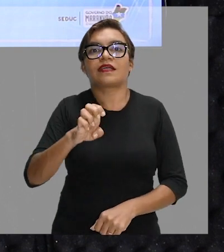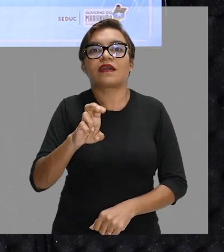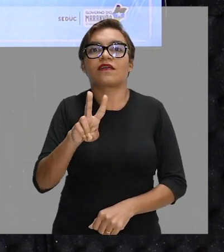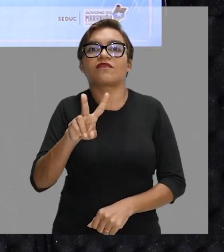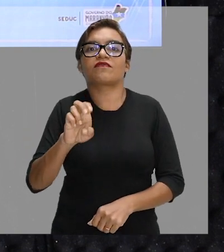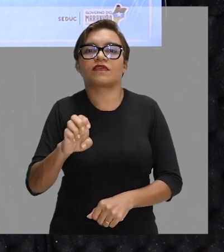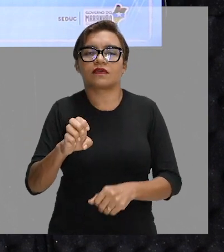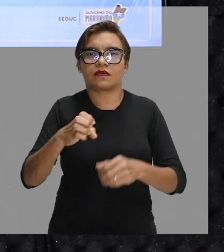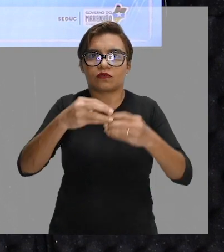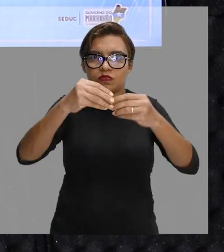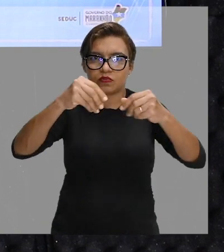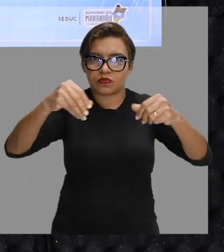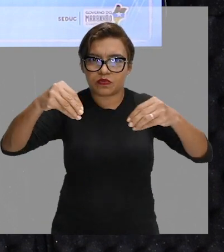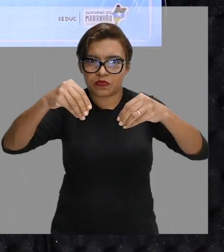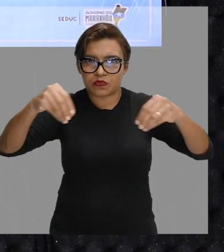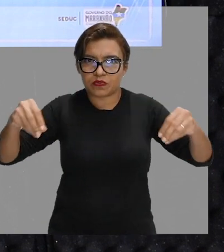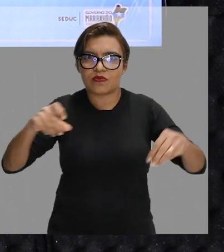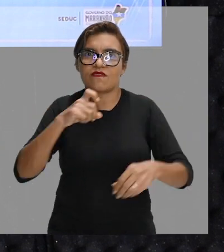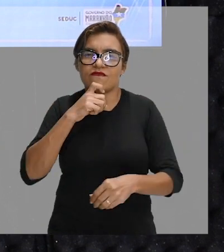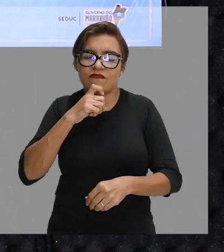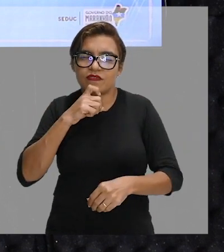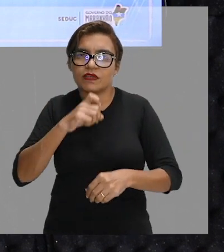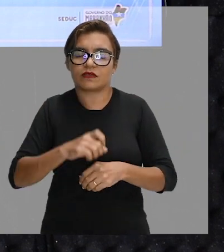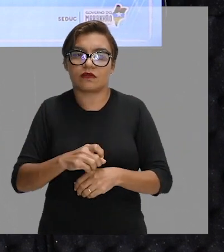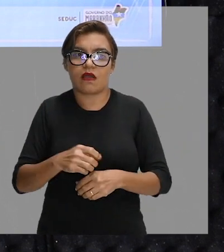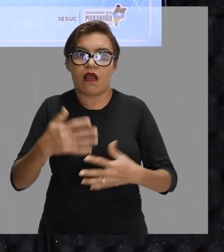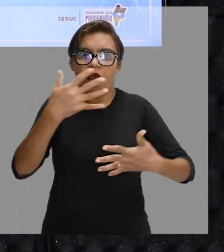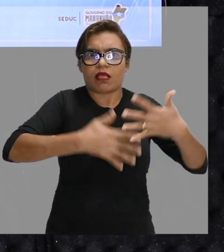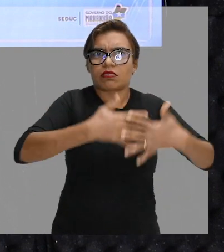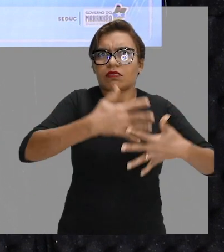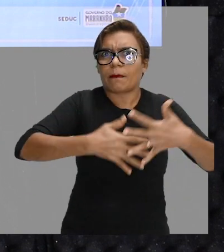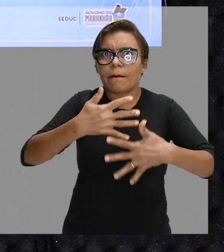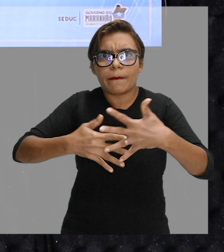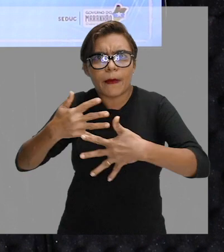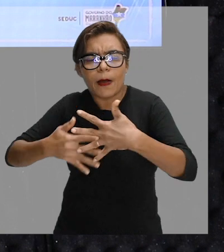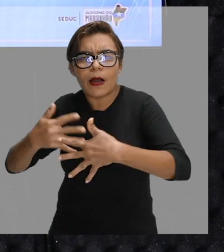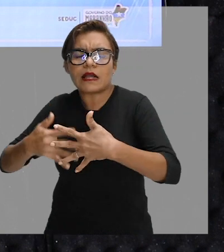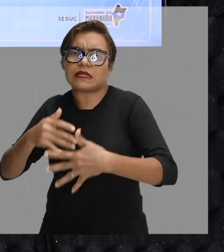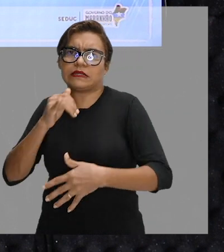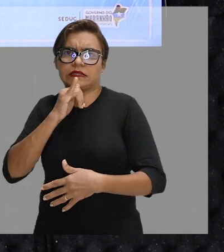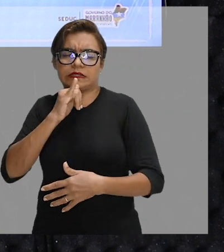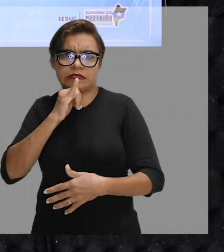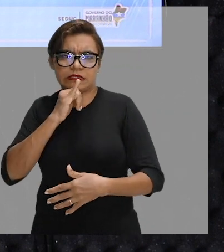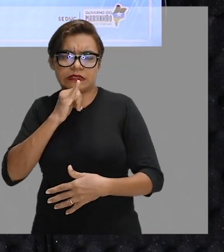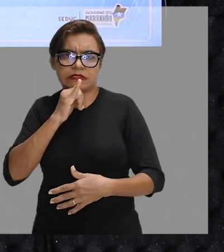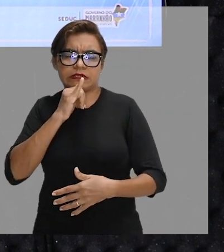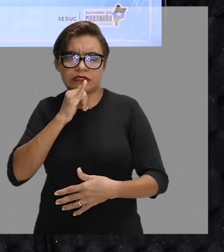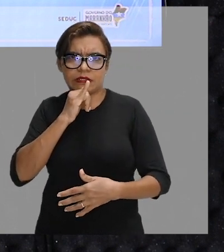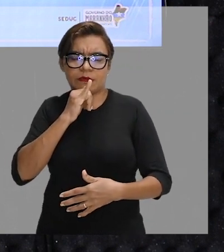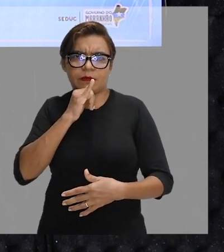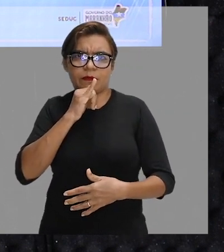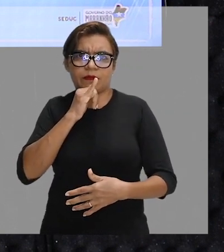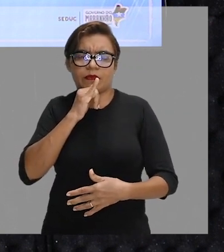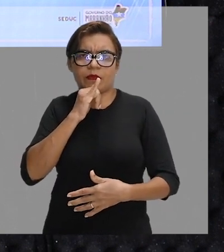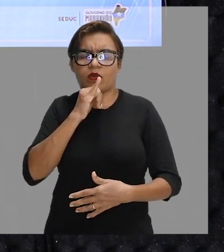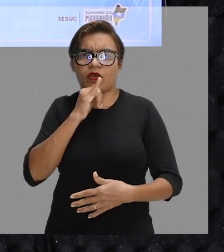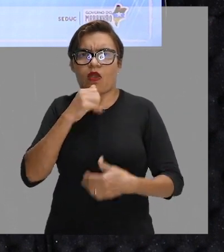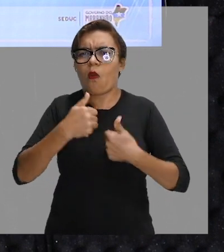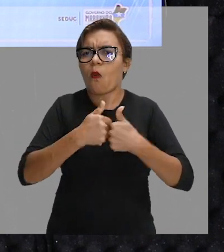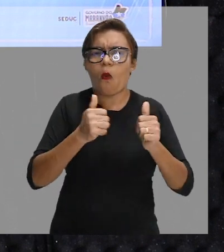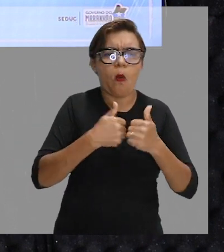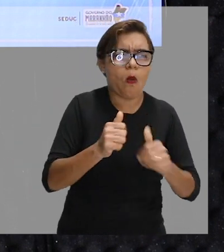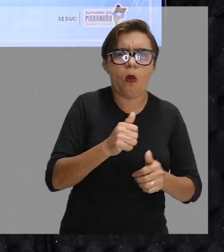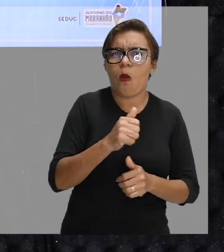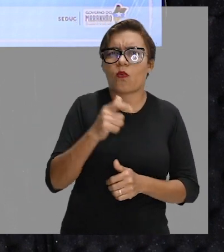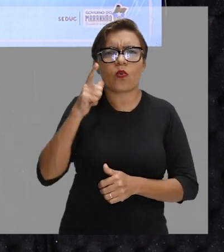pessoas, dos carros, ônibus, caminhões. Então, o governo ele vai colocar sal,